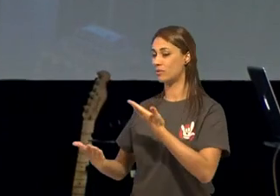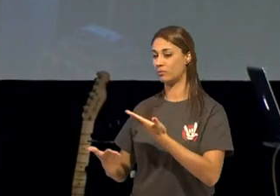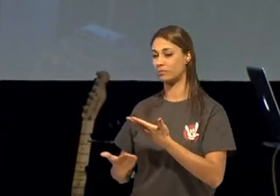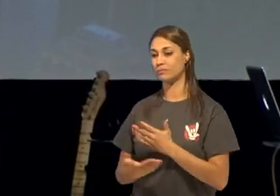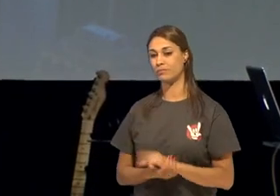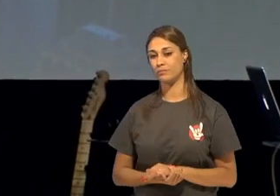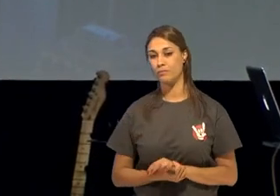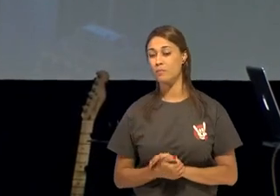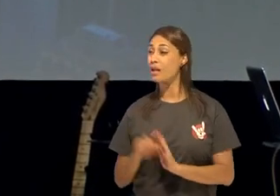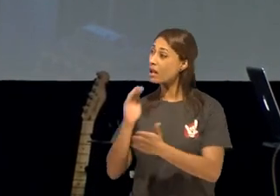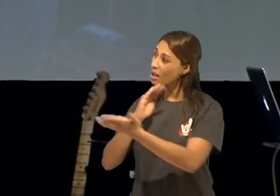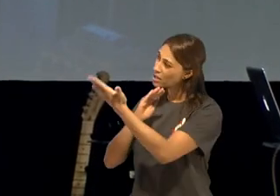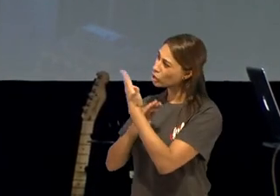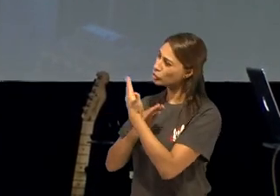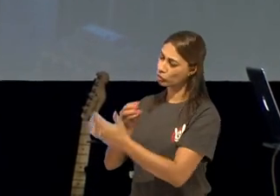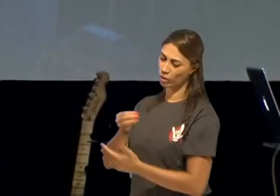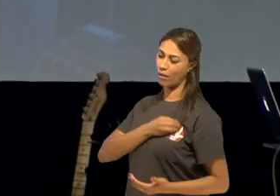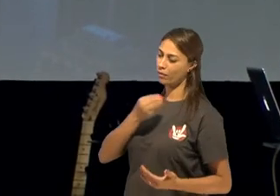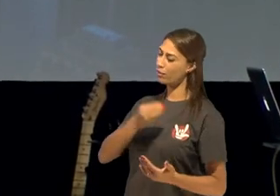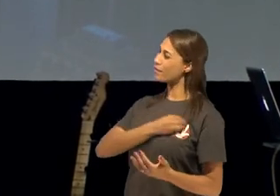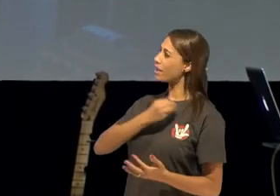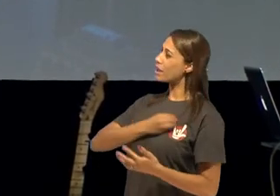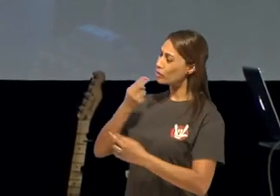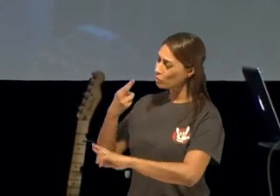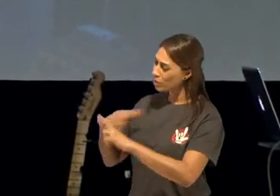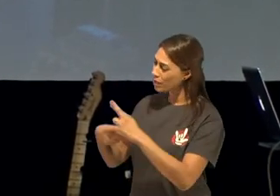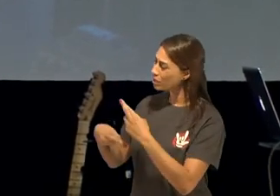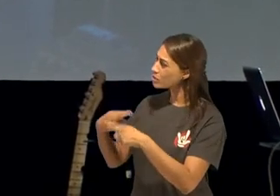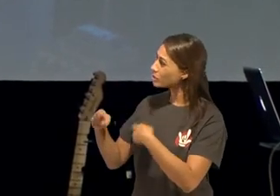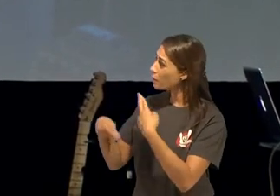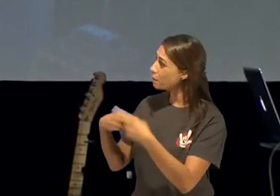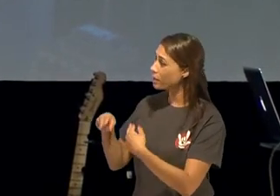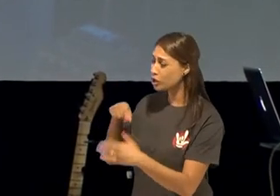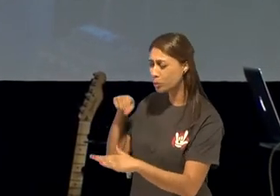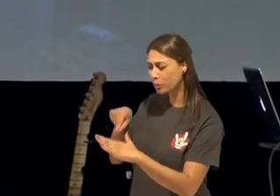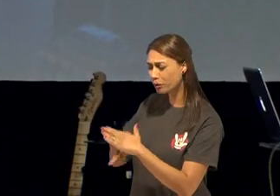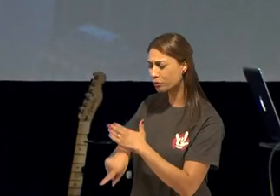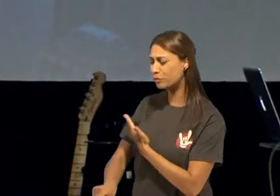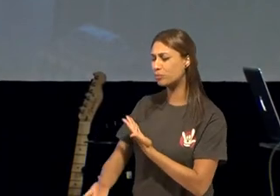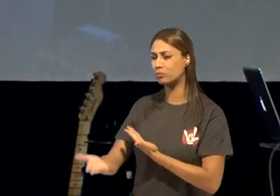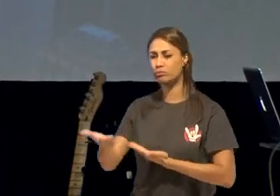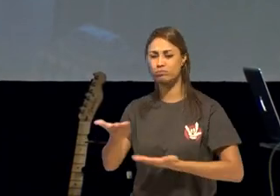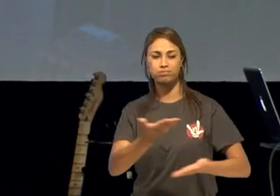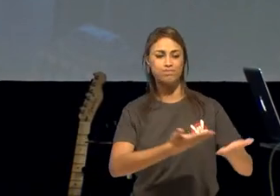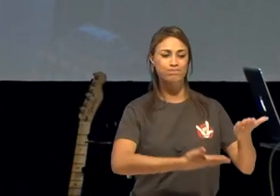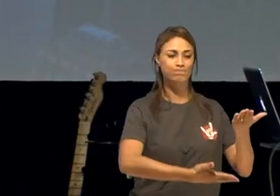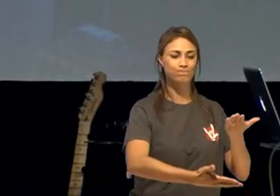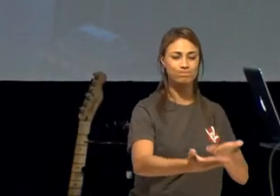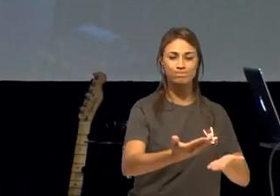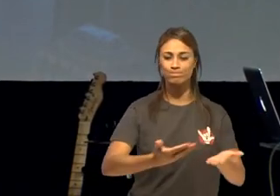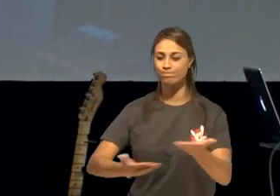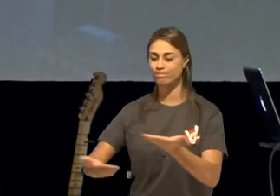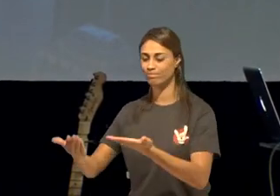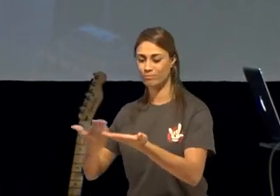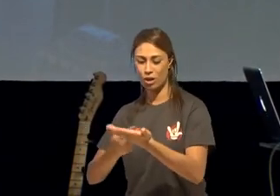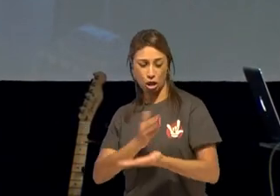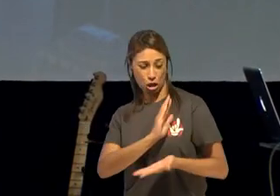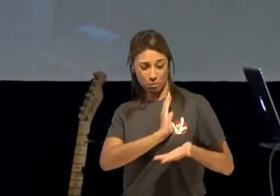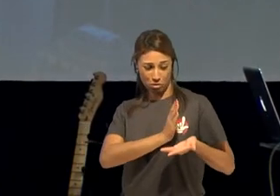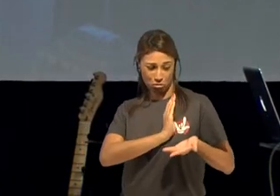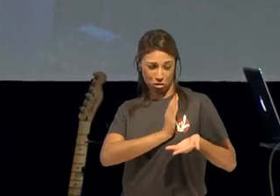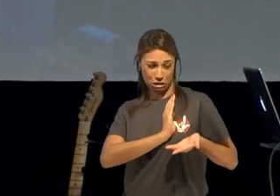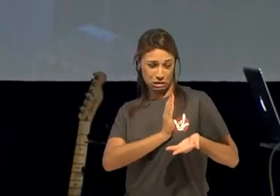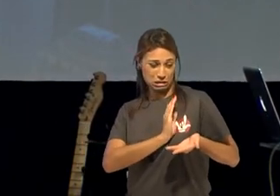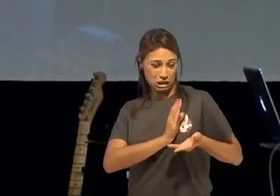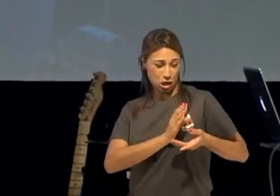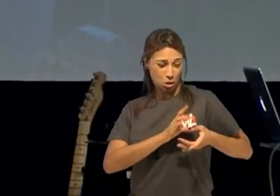E ajude-nos a vivermos em relacionamentos profundos uns com os outros, Senhor. Livra meu coração de amargura, livra